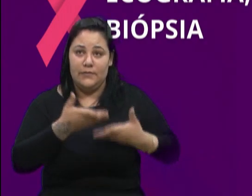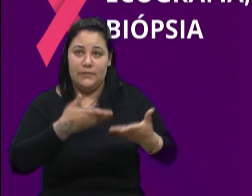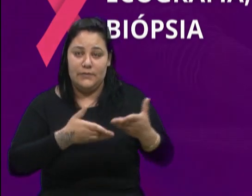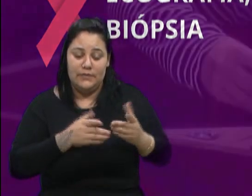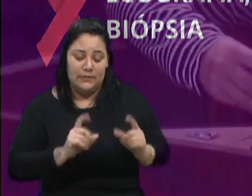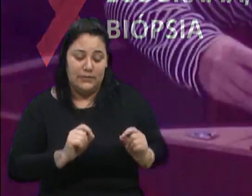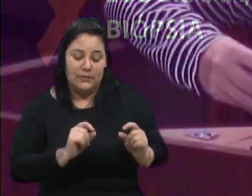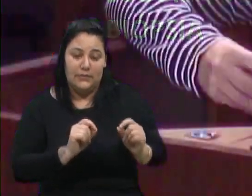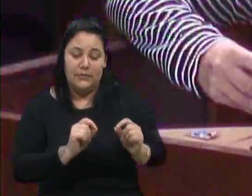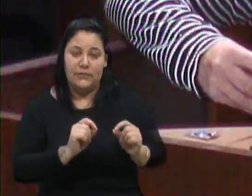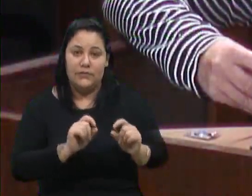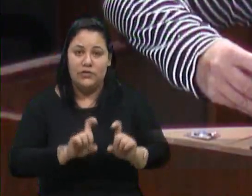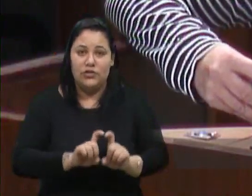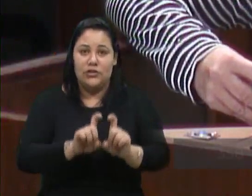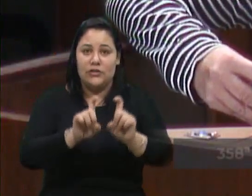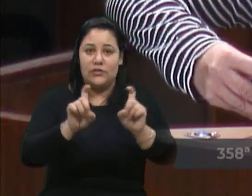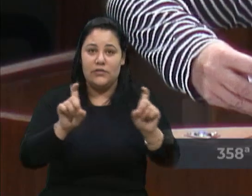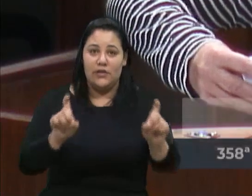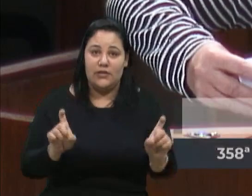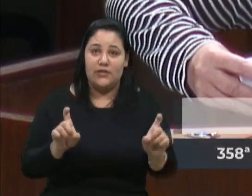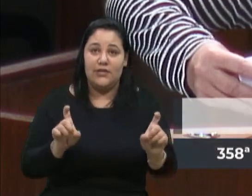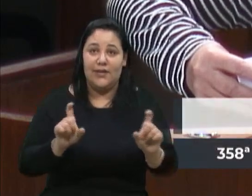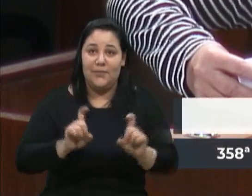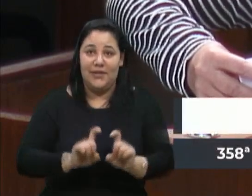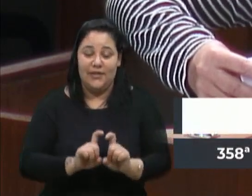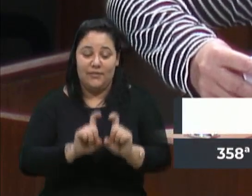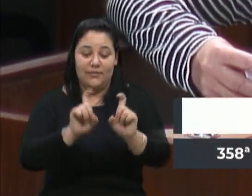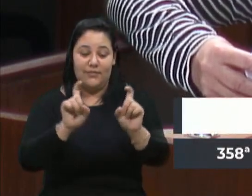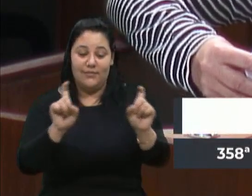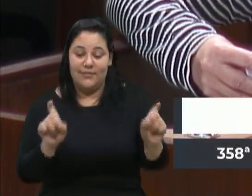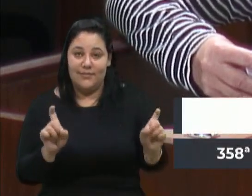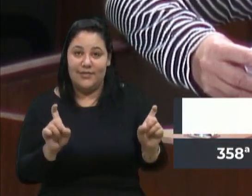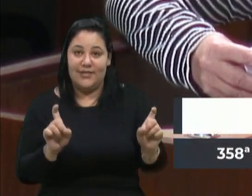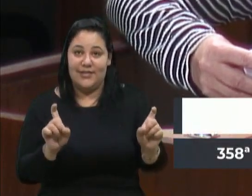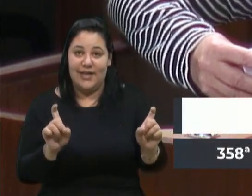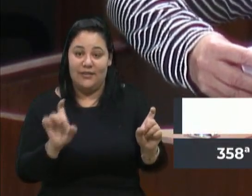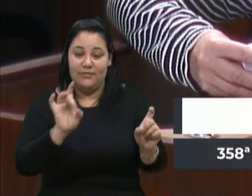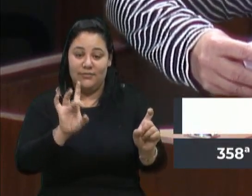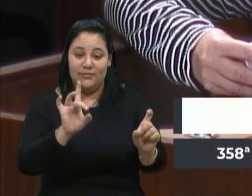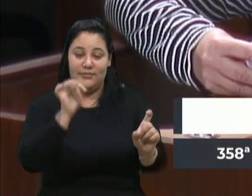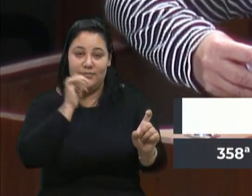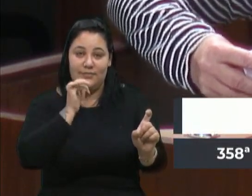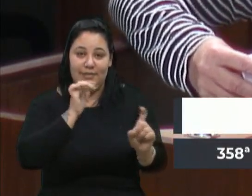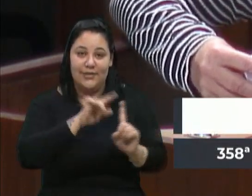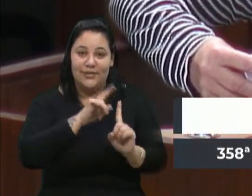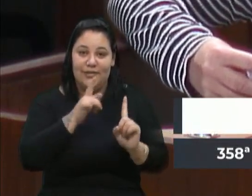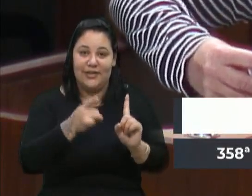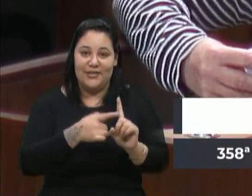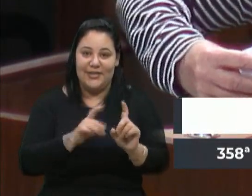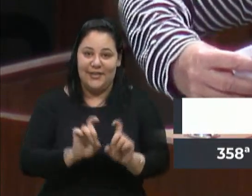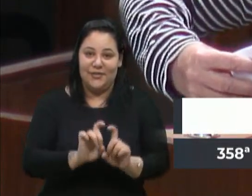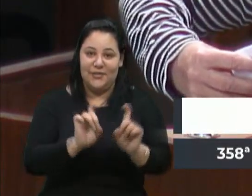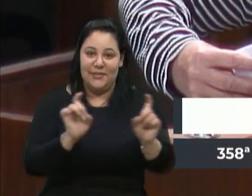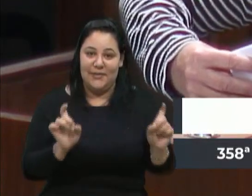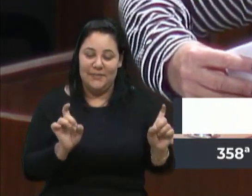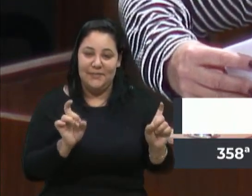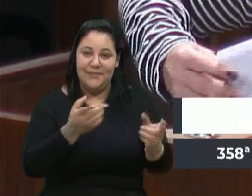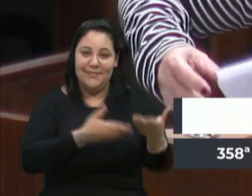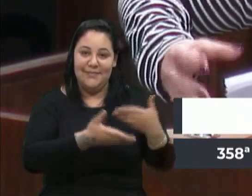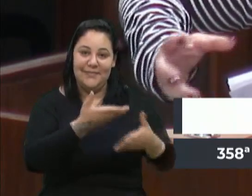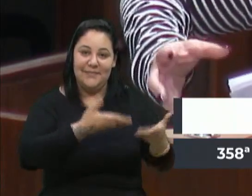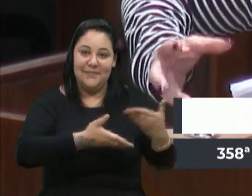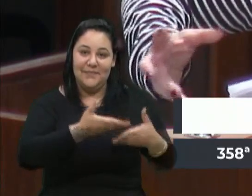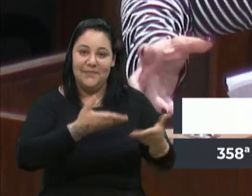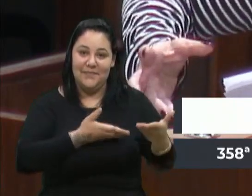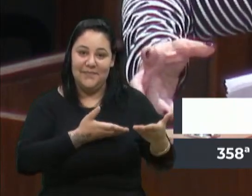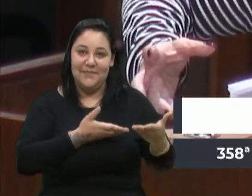né? Apenas para mulheres grávidas, e num primeiro momento, então, é um atendimento mais geral. Isso